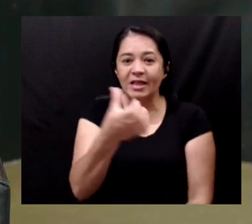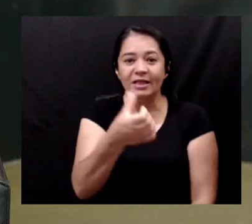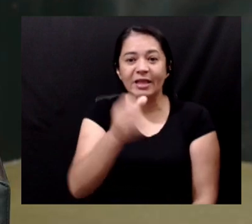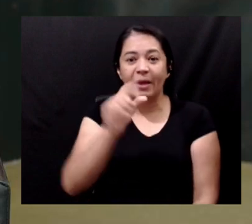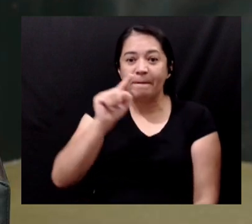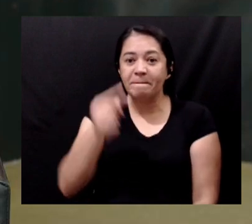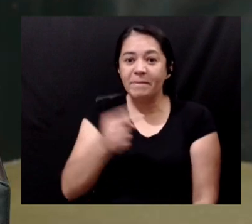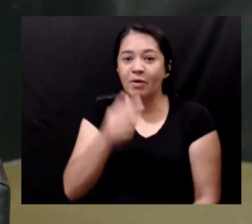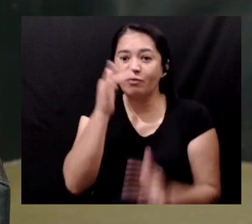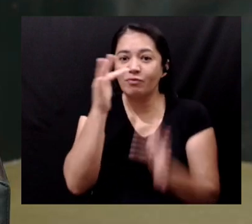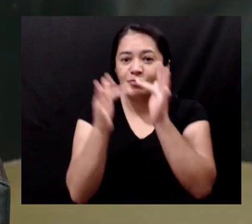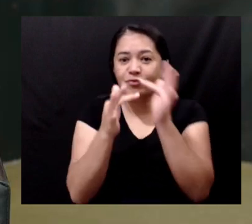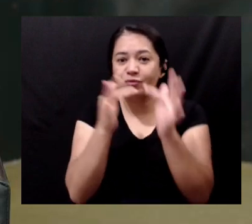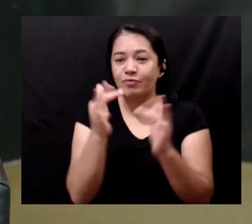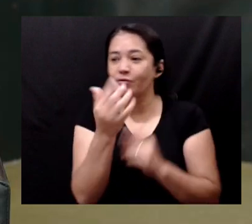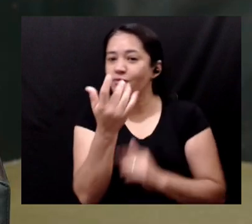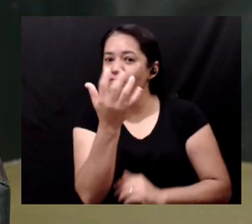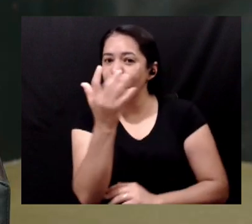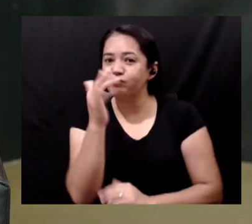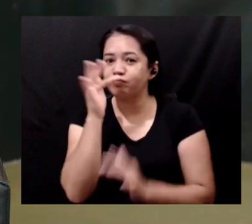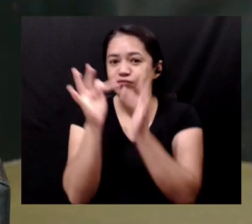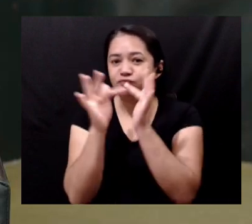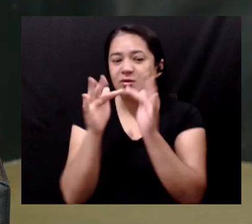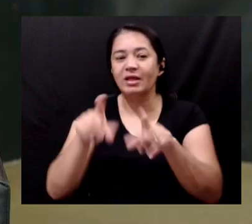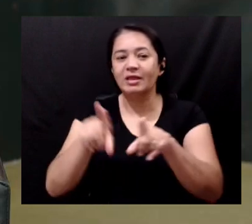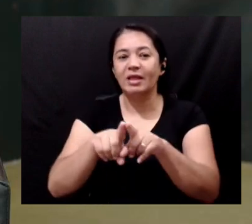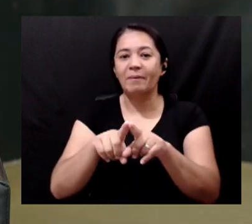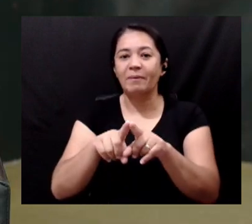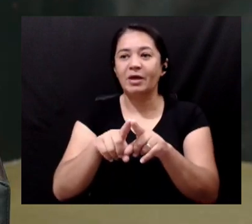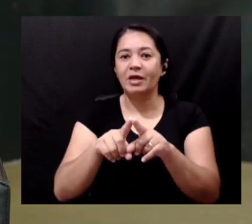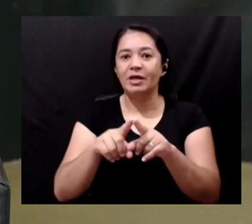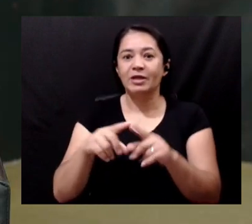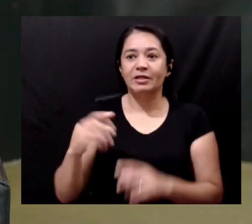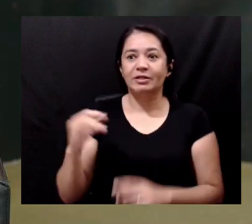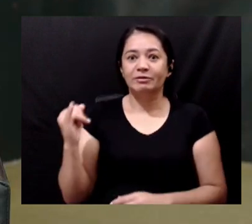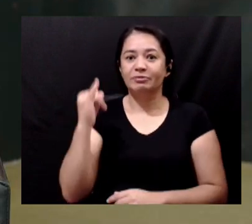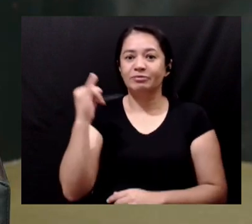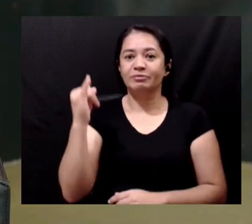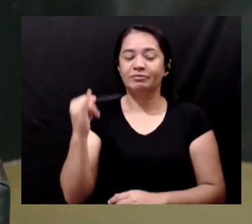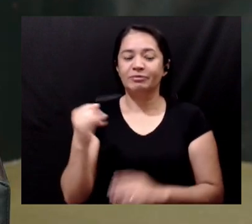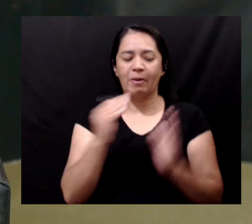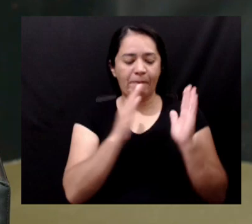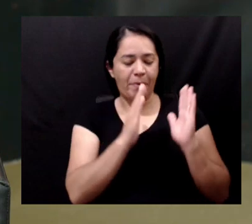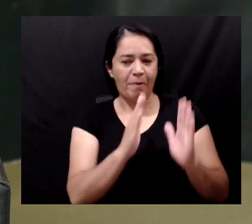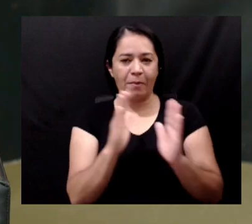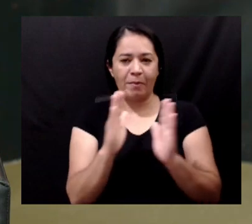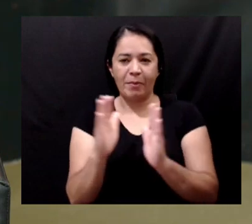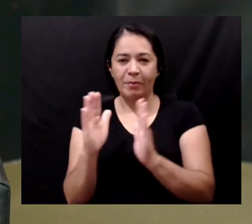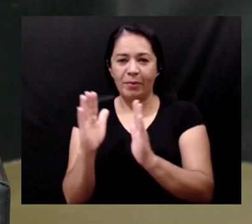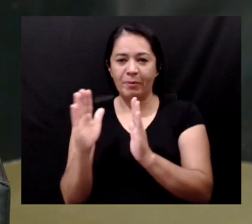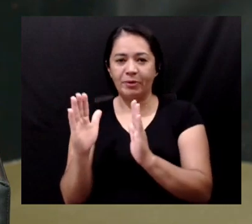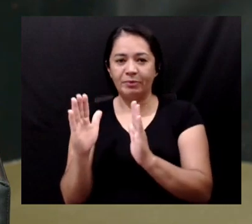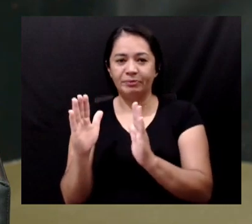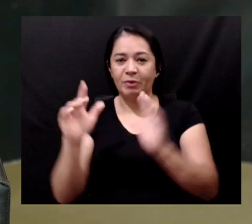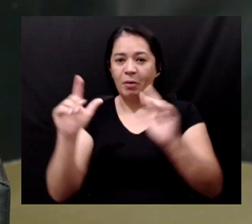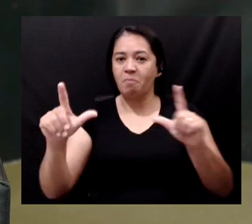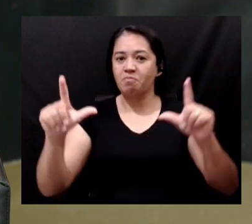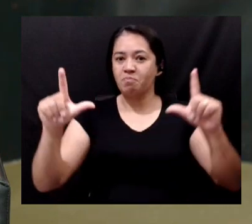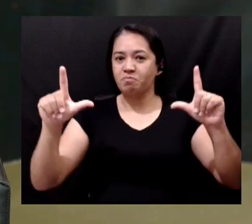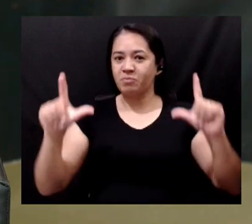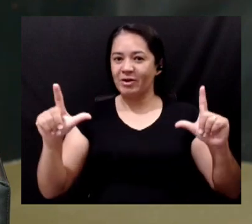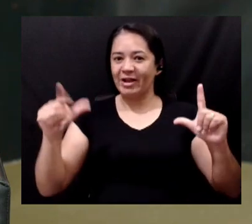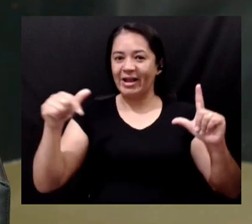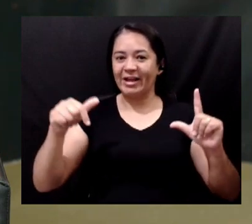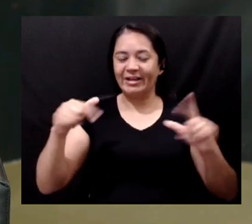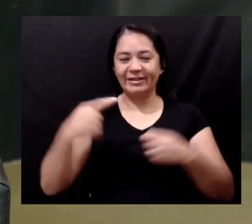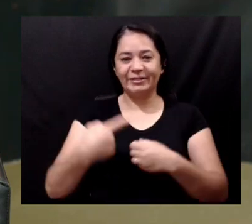ornamentais, incluindo espécies raras. A programação em um dos cartões postais aqui do nosso município